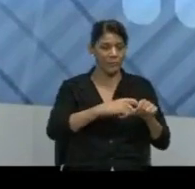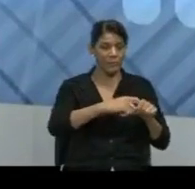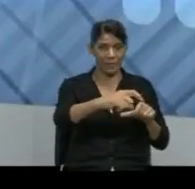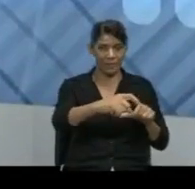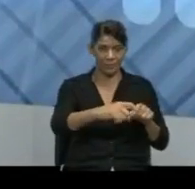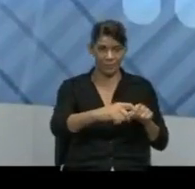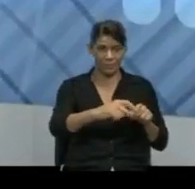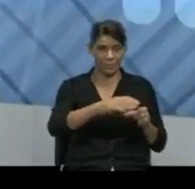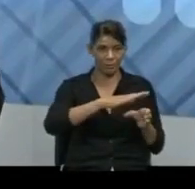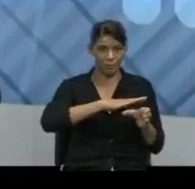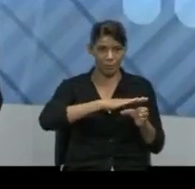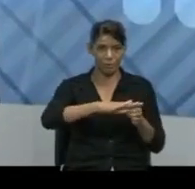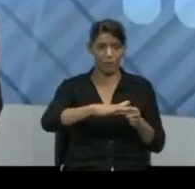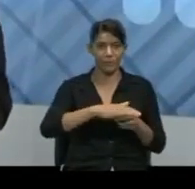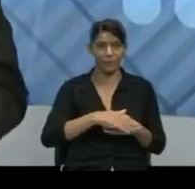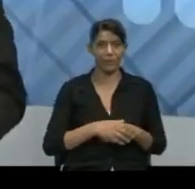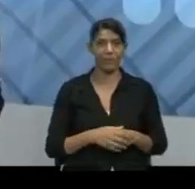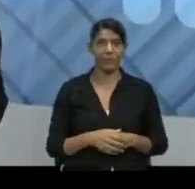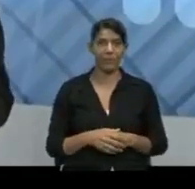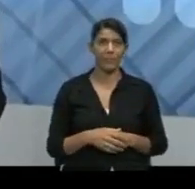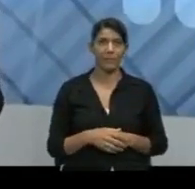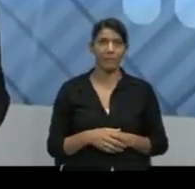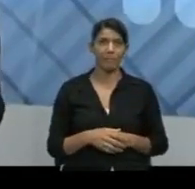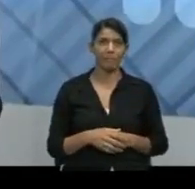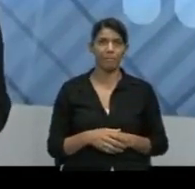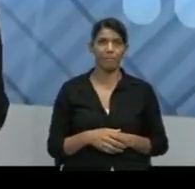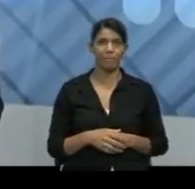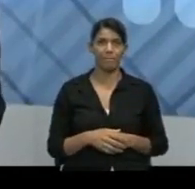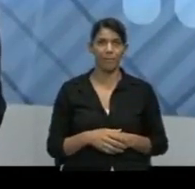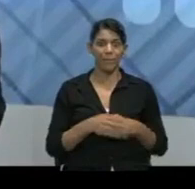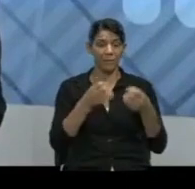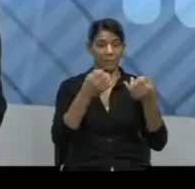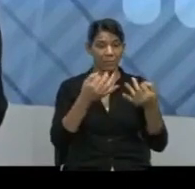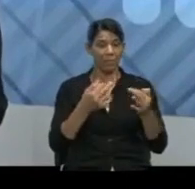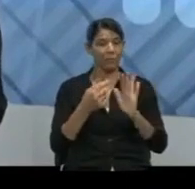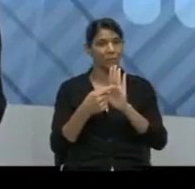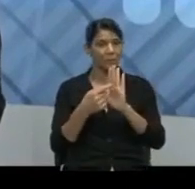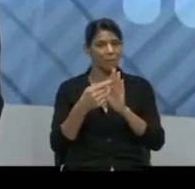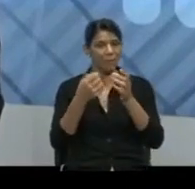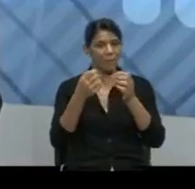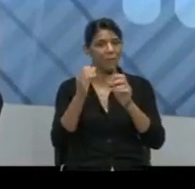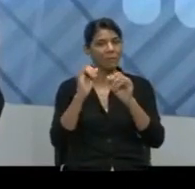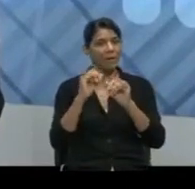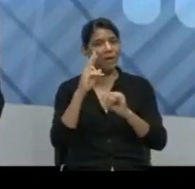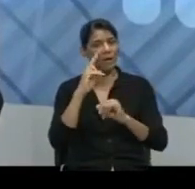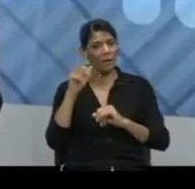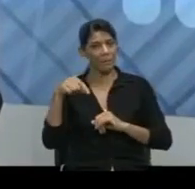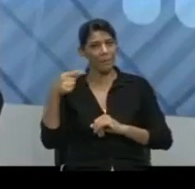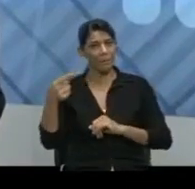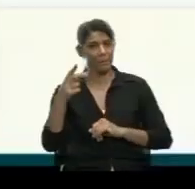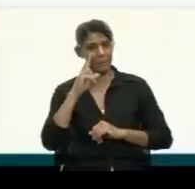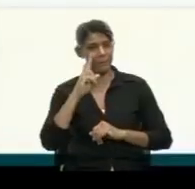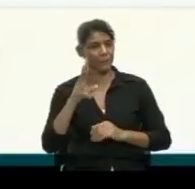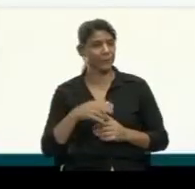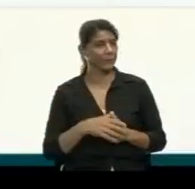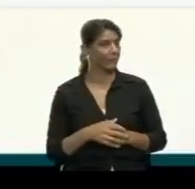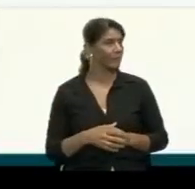hora de concretar. Ok? Então, só a título de curiosidade, o professor trouxe essa imagem. E agora vamos para a próxima ali no